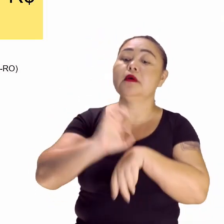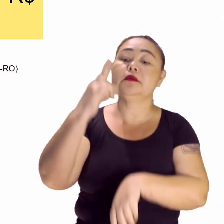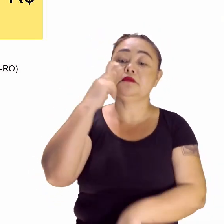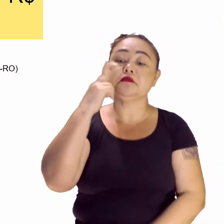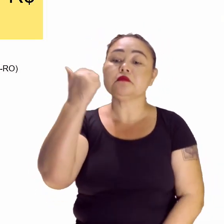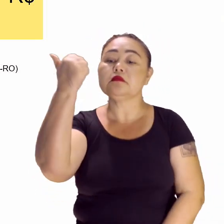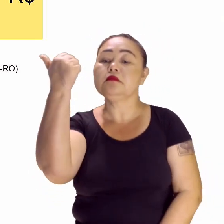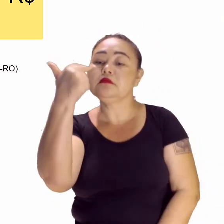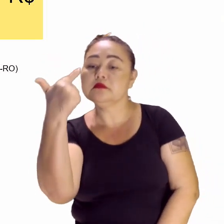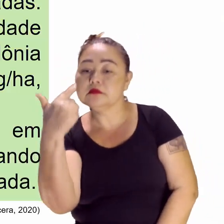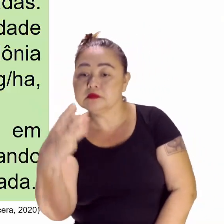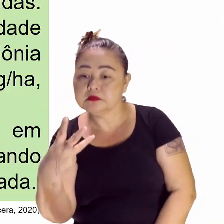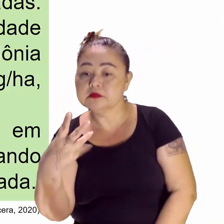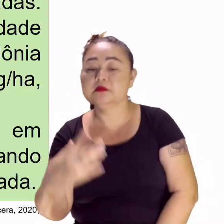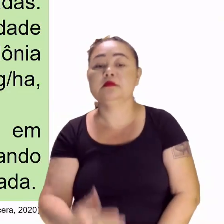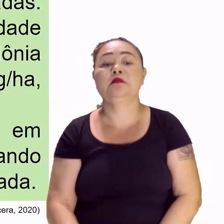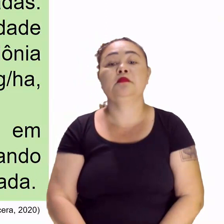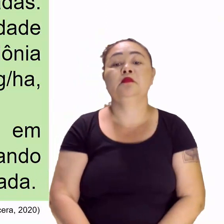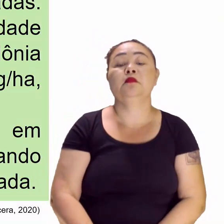colocação